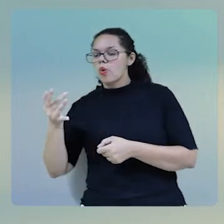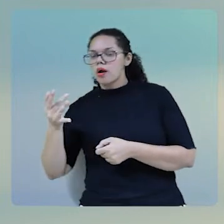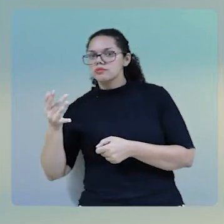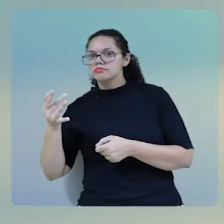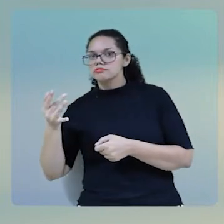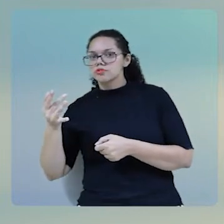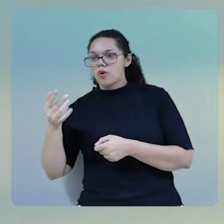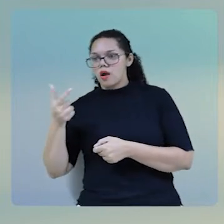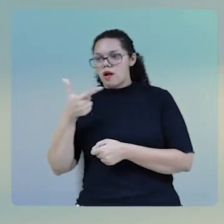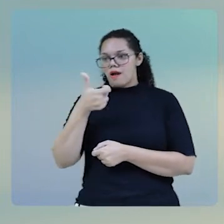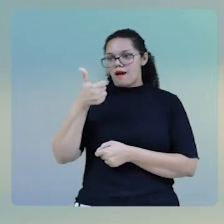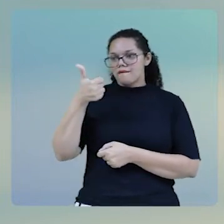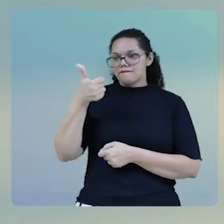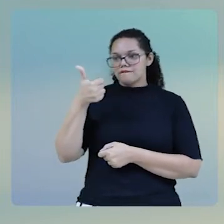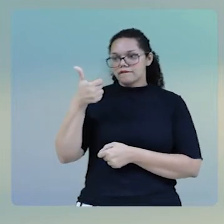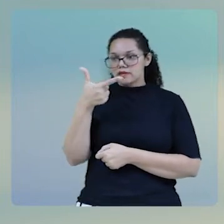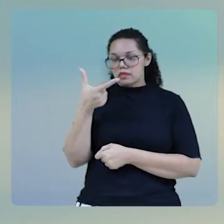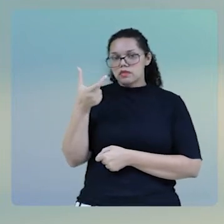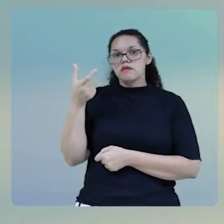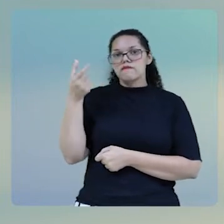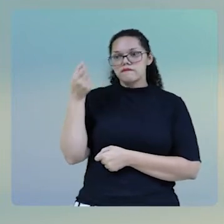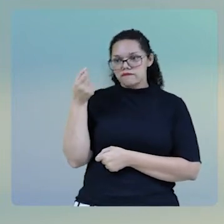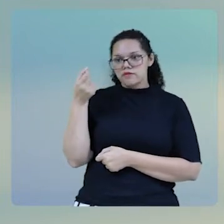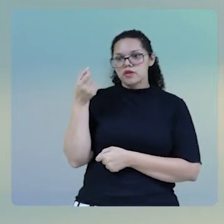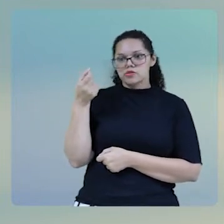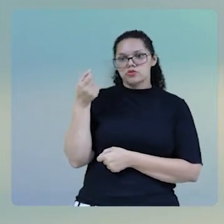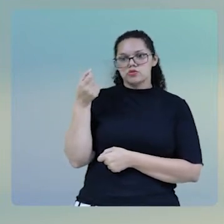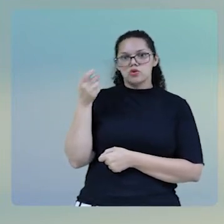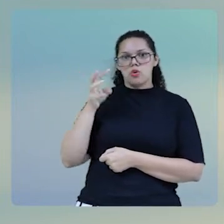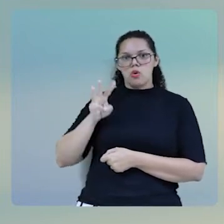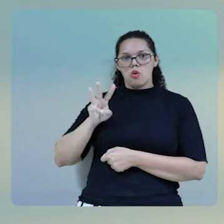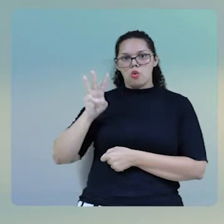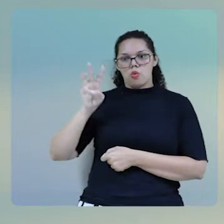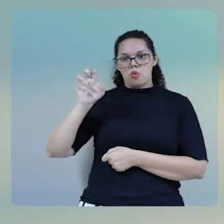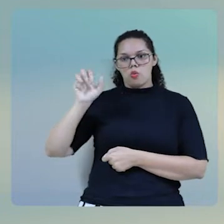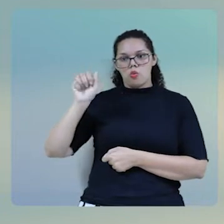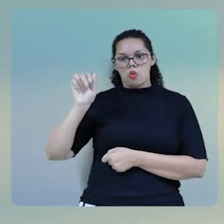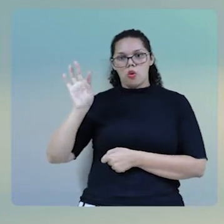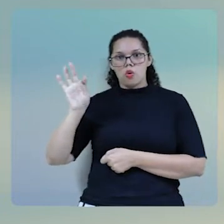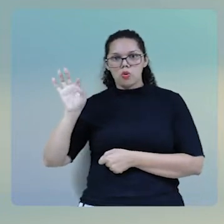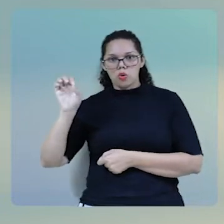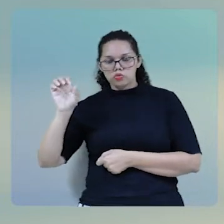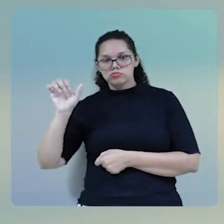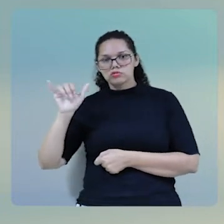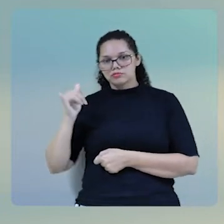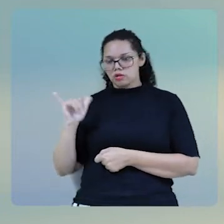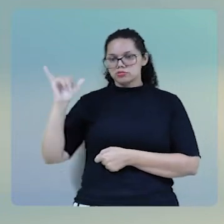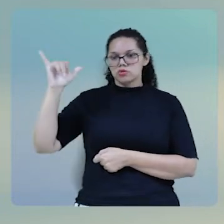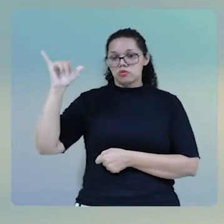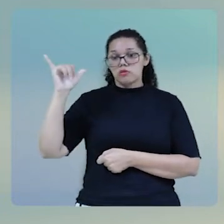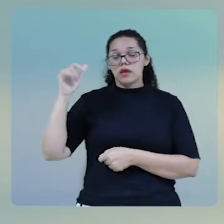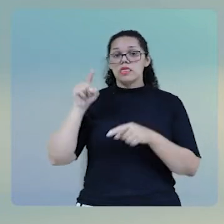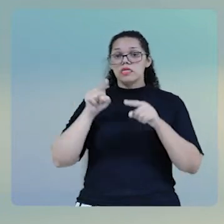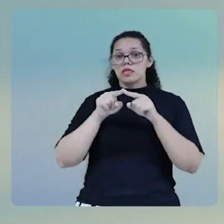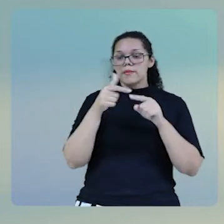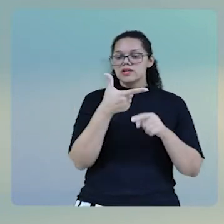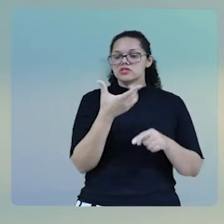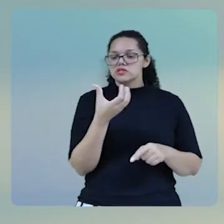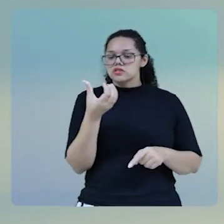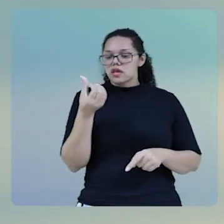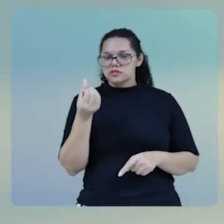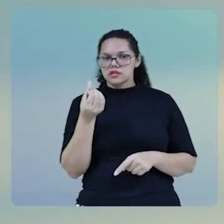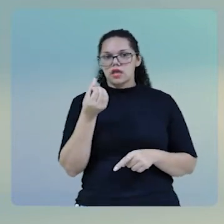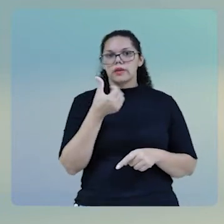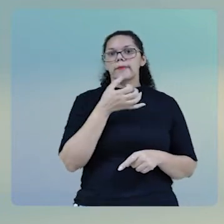é 120 do teu circuito, a resistência do circuito elétrico vale 60, porque é a soma das duas, porque elas estão em série, tá?